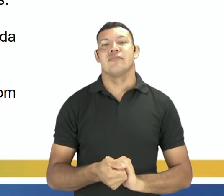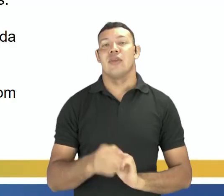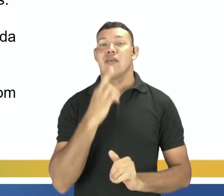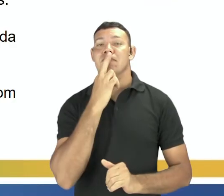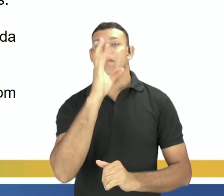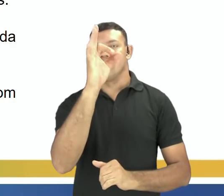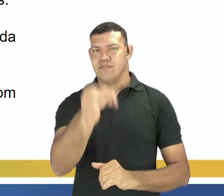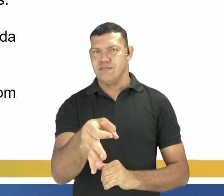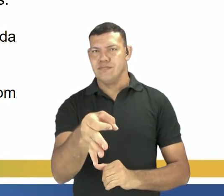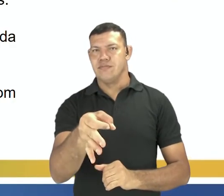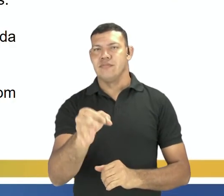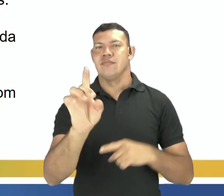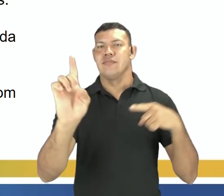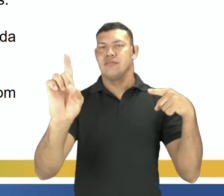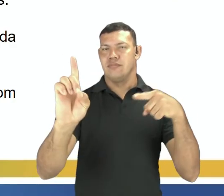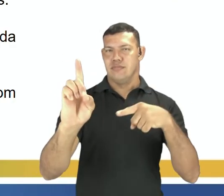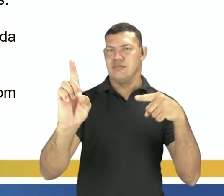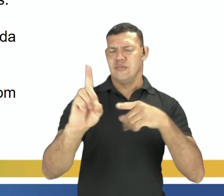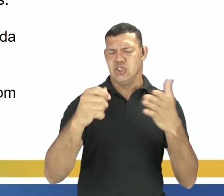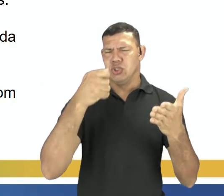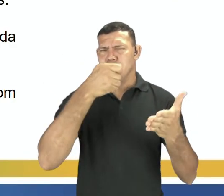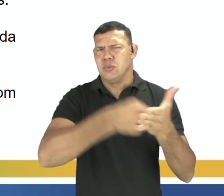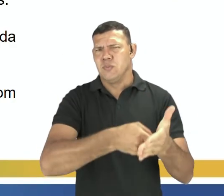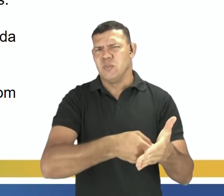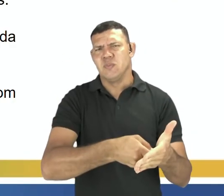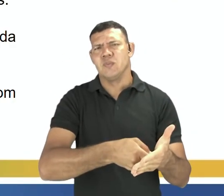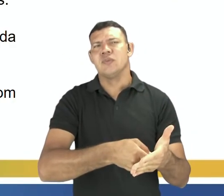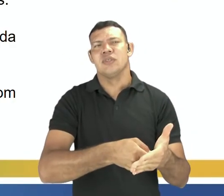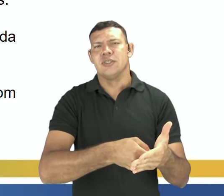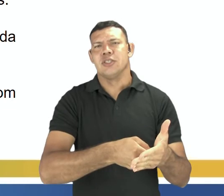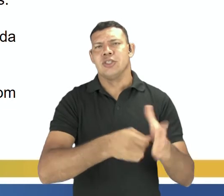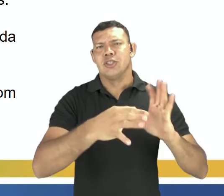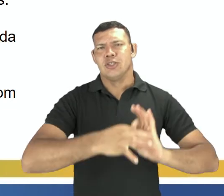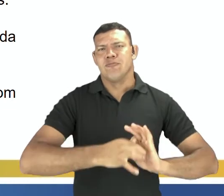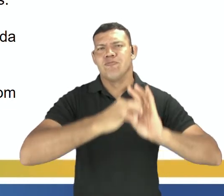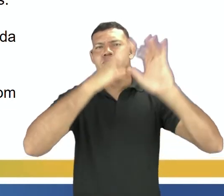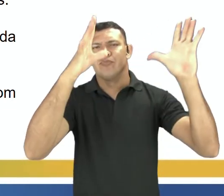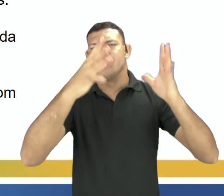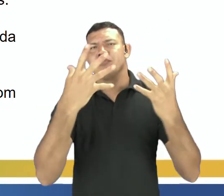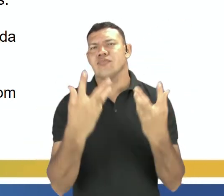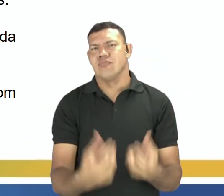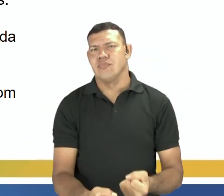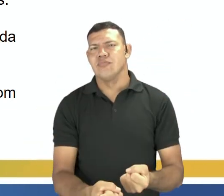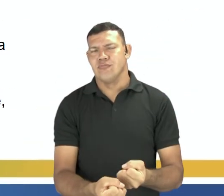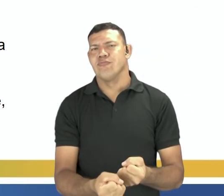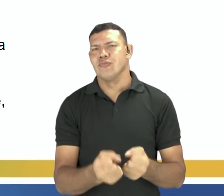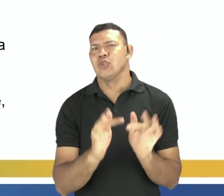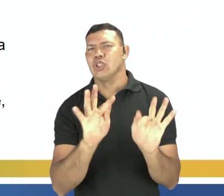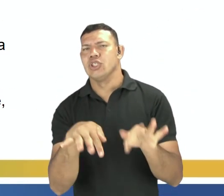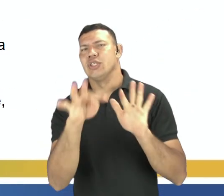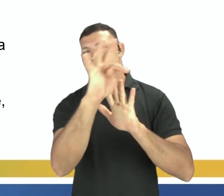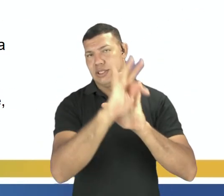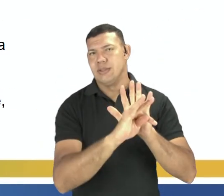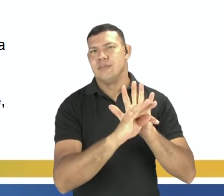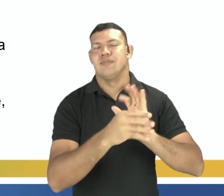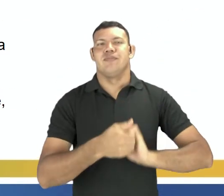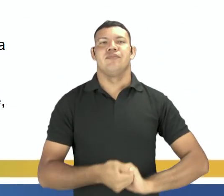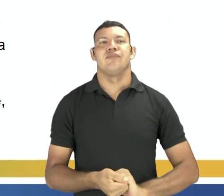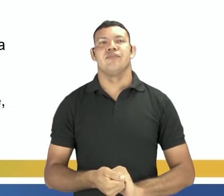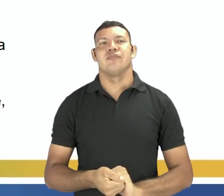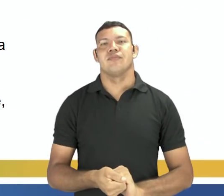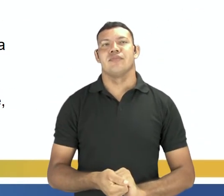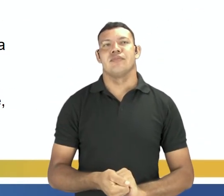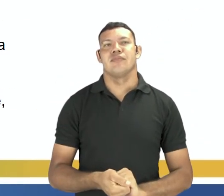a letra D. Resistência da senhora em aceitar a liberdade dos negros, evidenciada no final do texto.